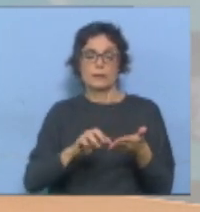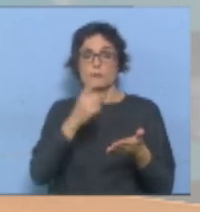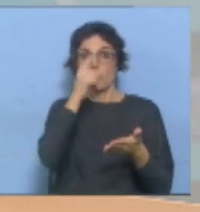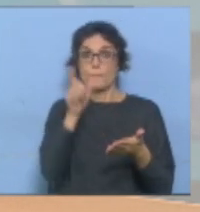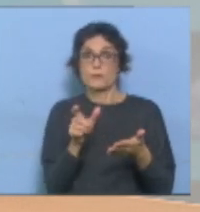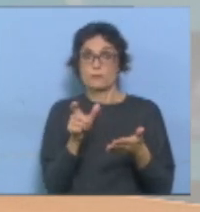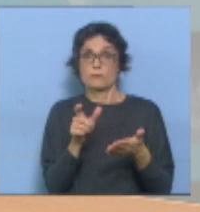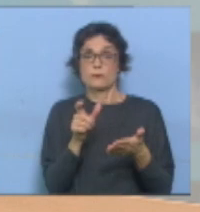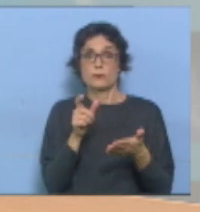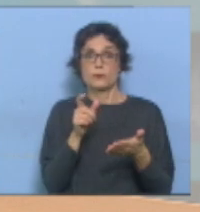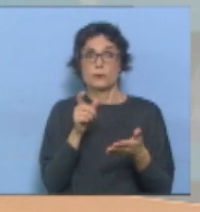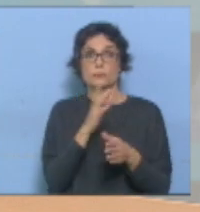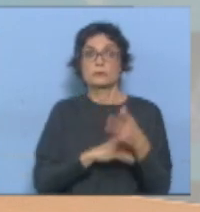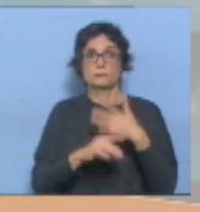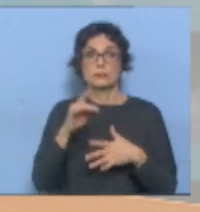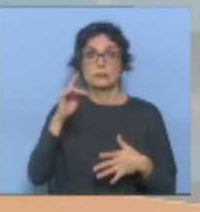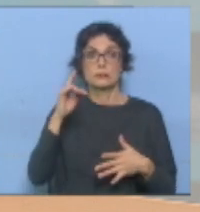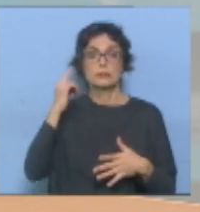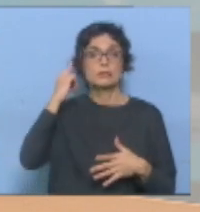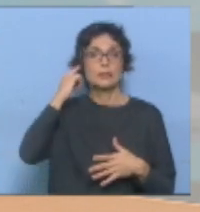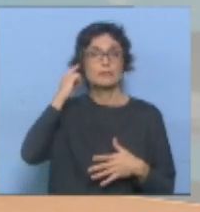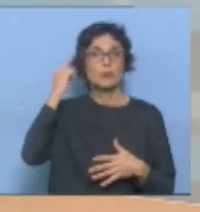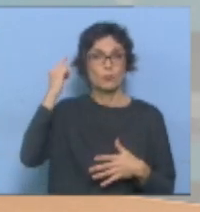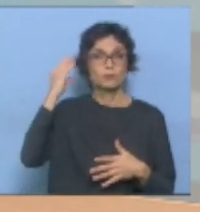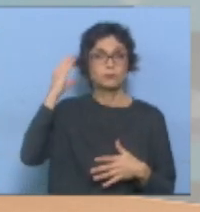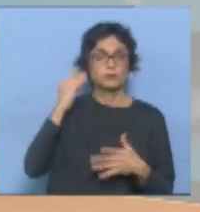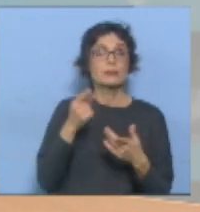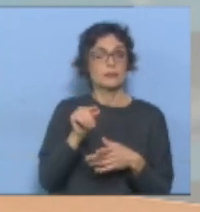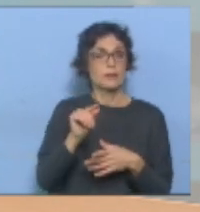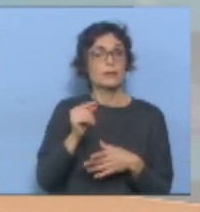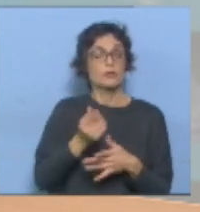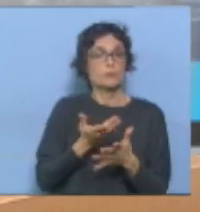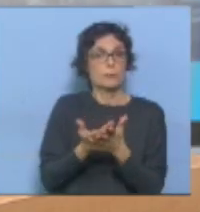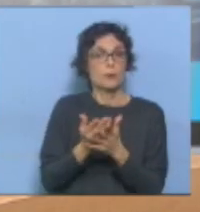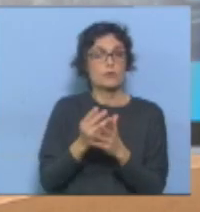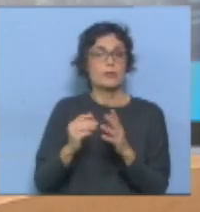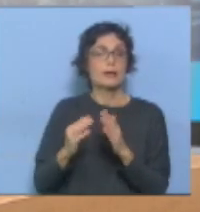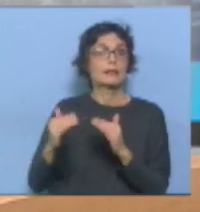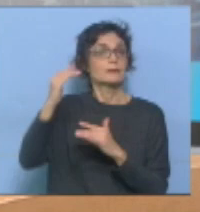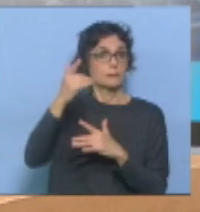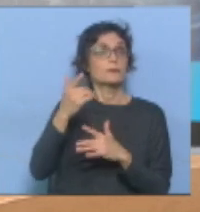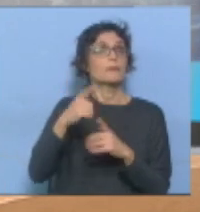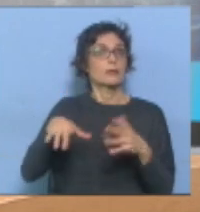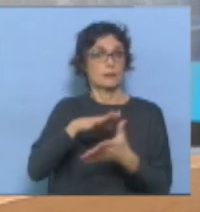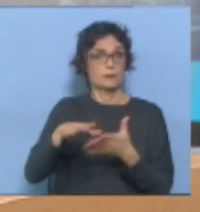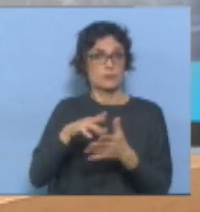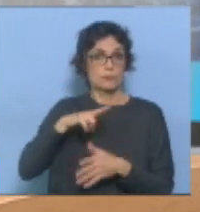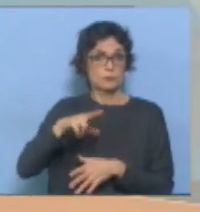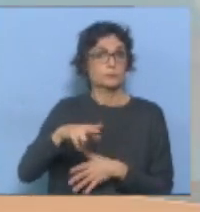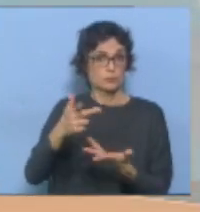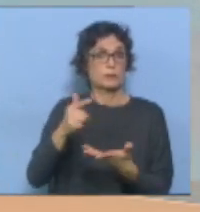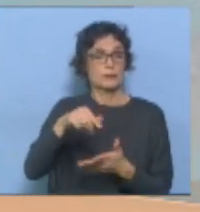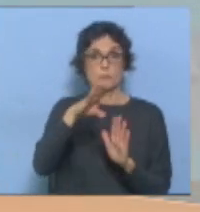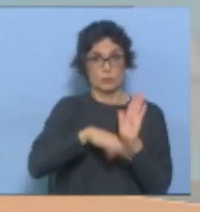seja uma resposta que felizmente vai crescendo, nomeadamente pela língua gestual portuguesa. Está a crescer. Também neste programa, felizmente, não é?